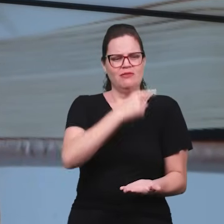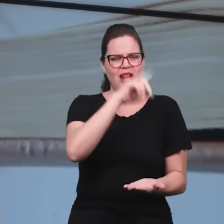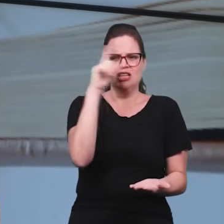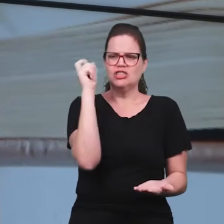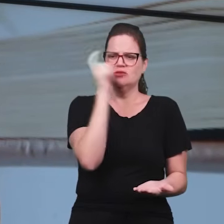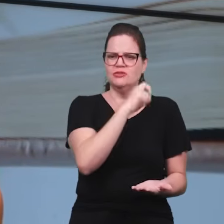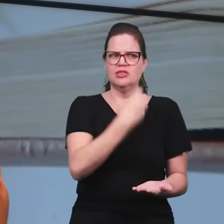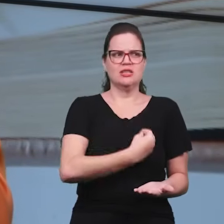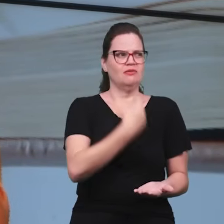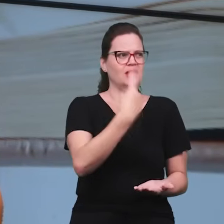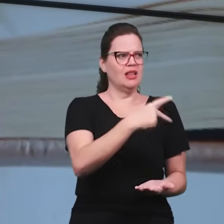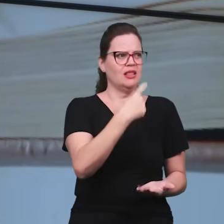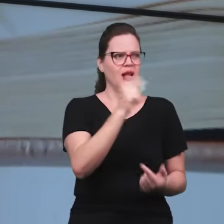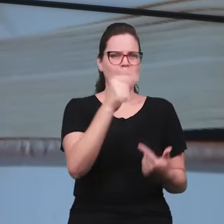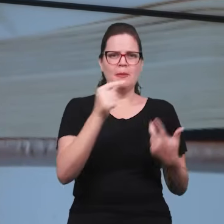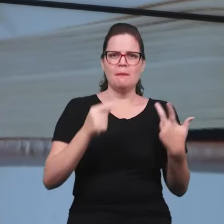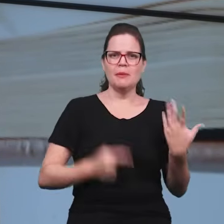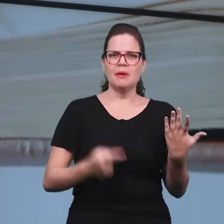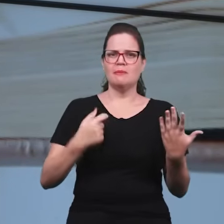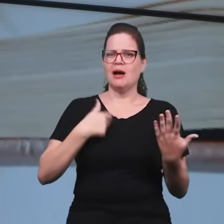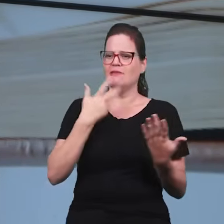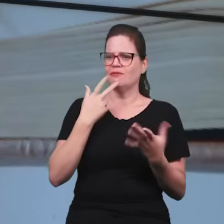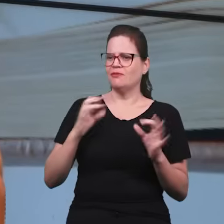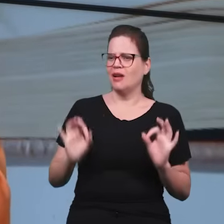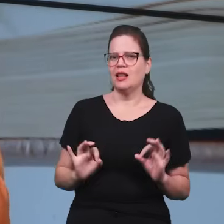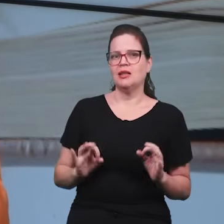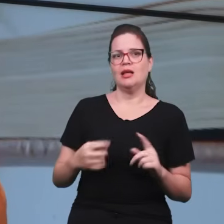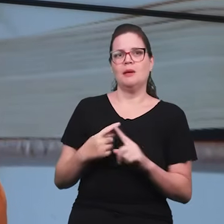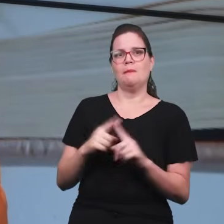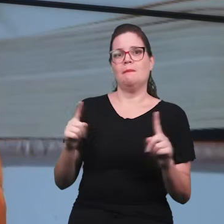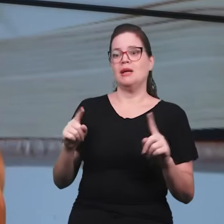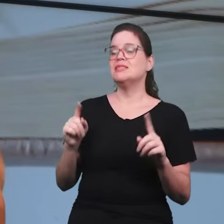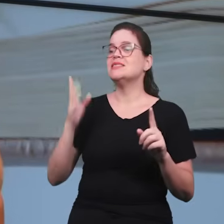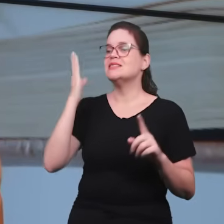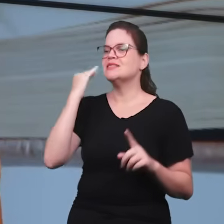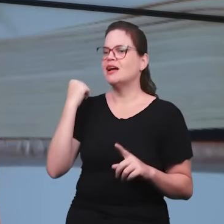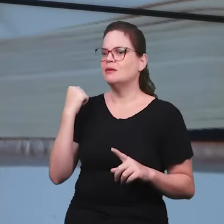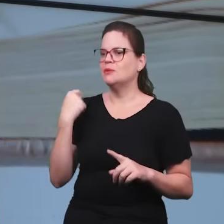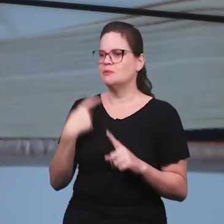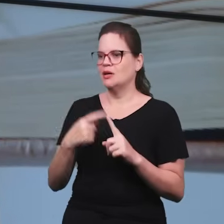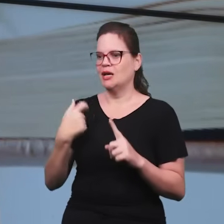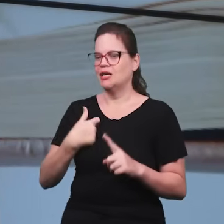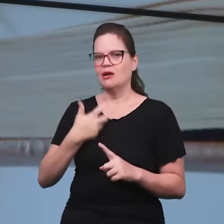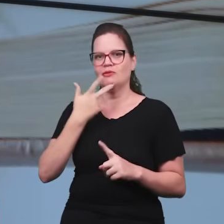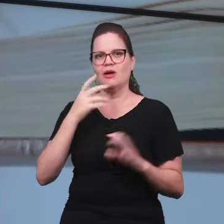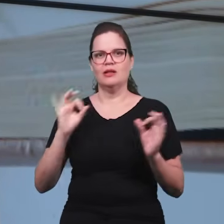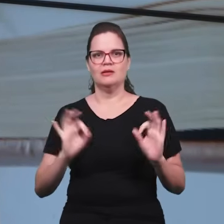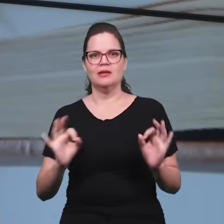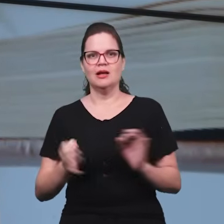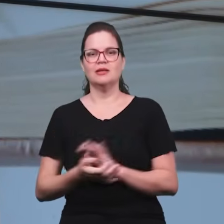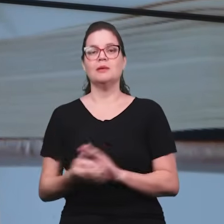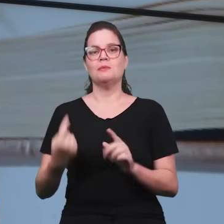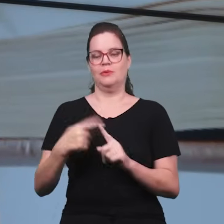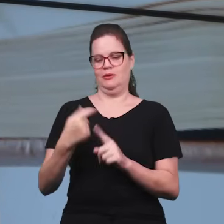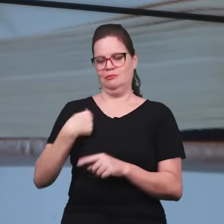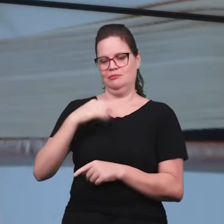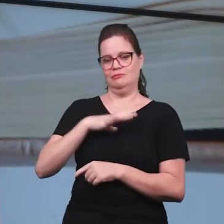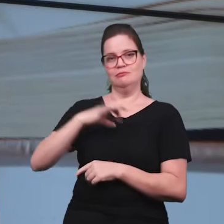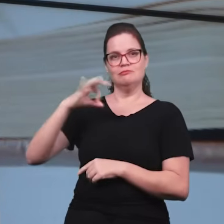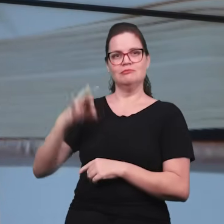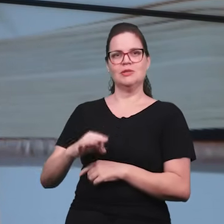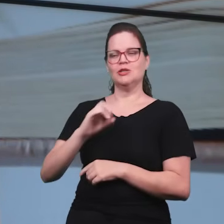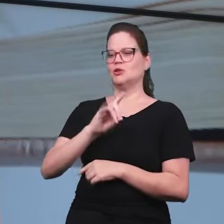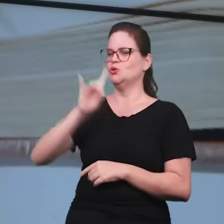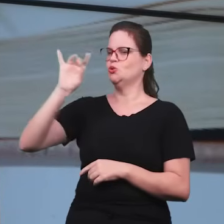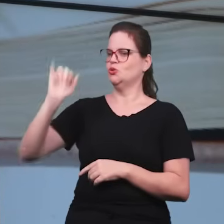situações difíceis e ela não fala nada. E ela falou para mim assim, sabe por que eu não falo? Porque eu tenho certeza que um dia o